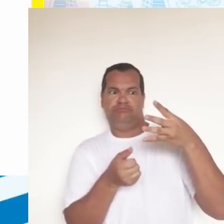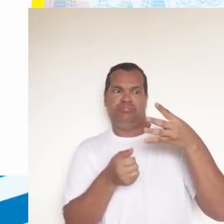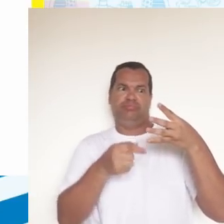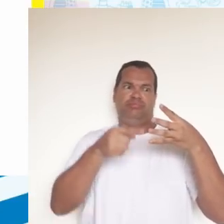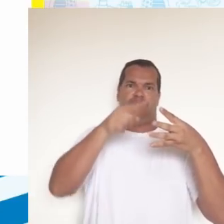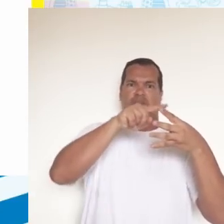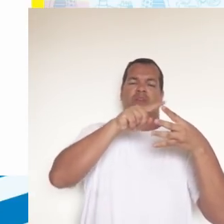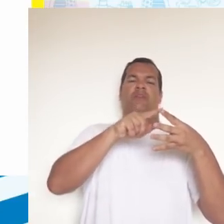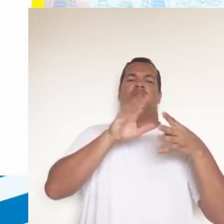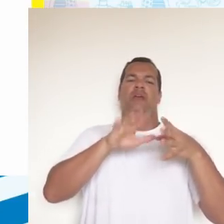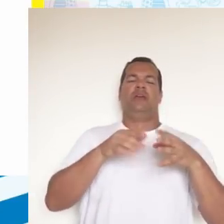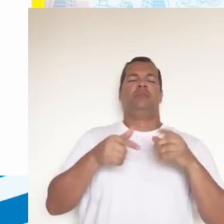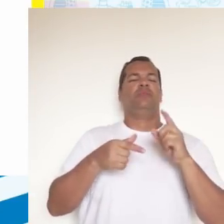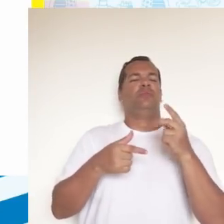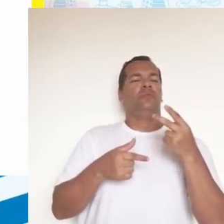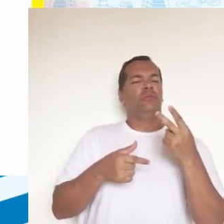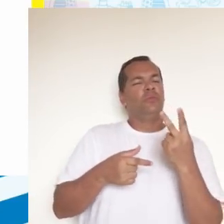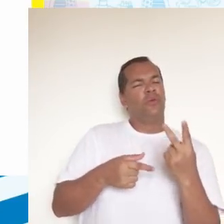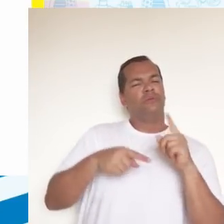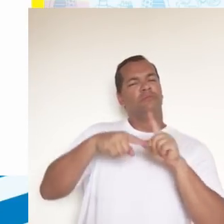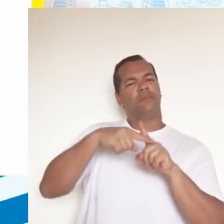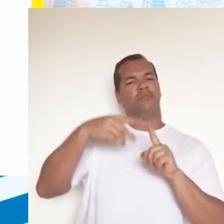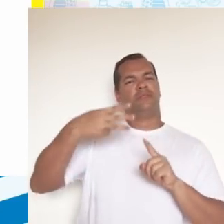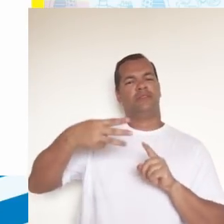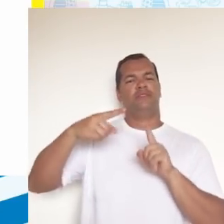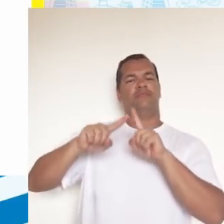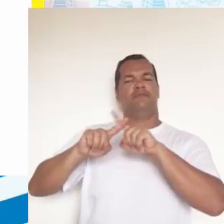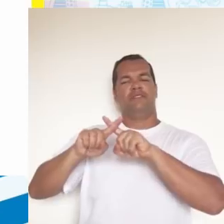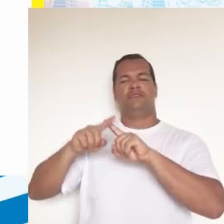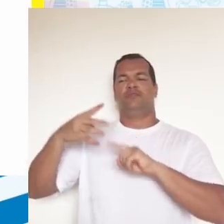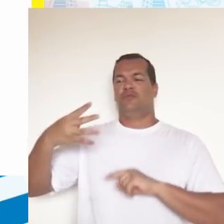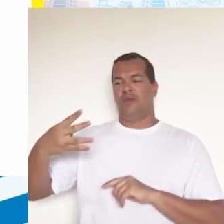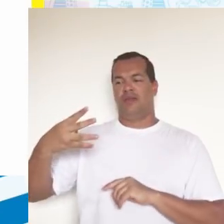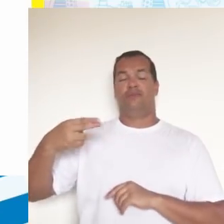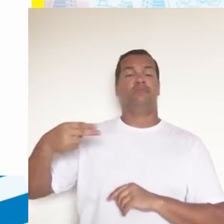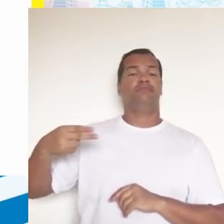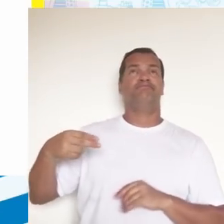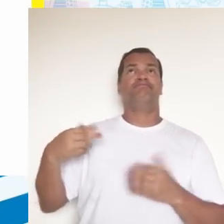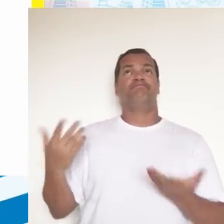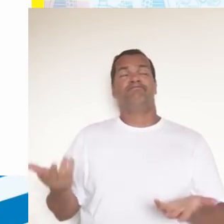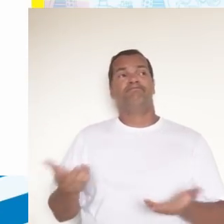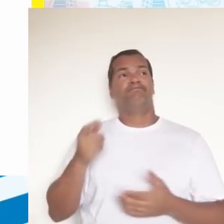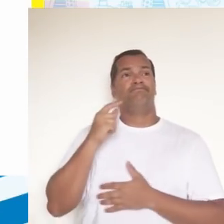temos 2 mais 3 vezes 4. Qual seria, portanto, o resultado?